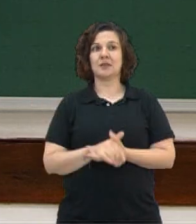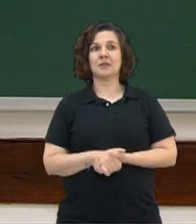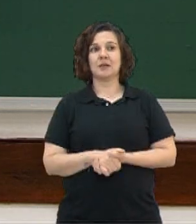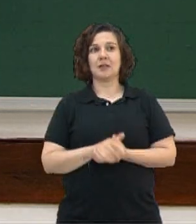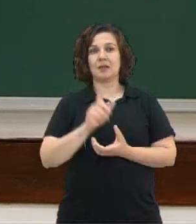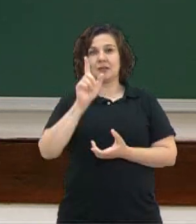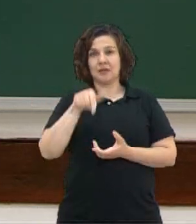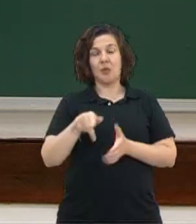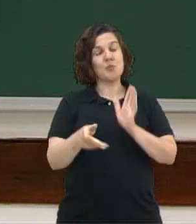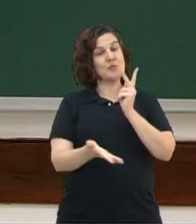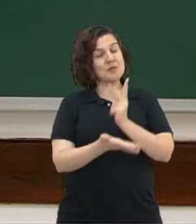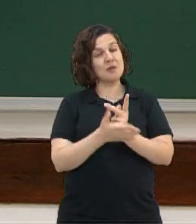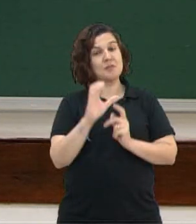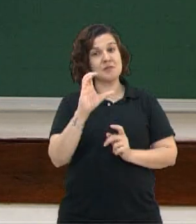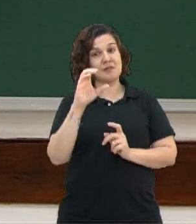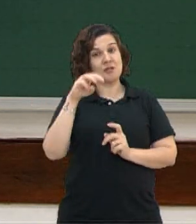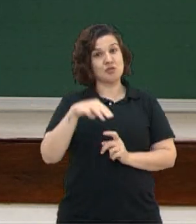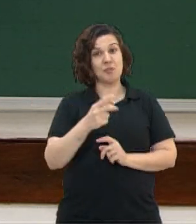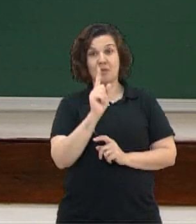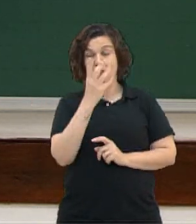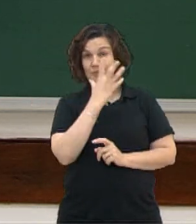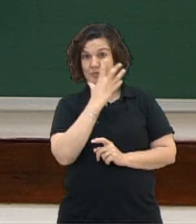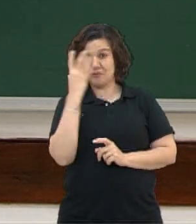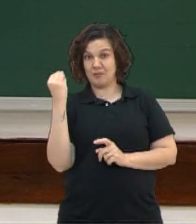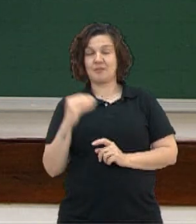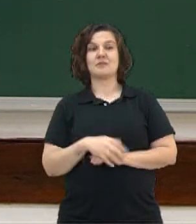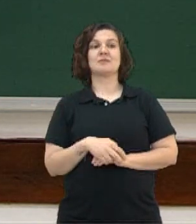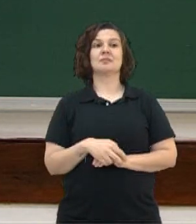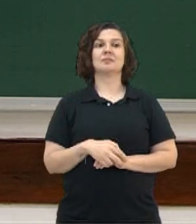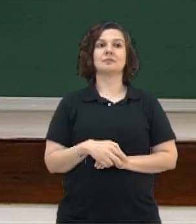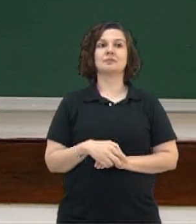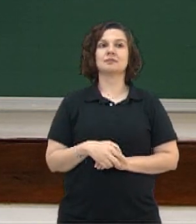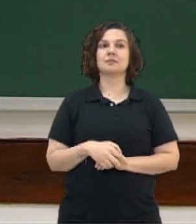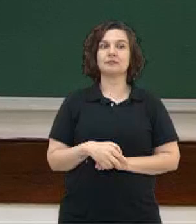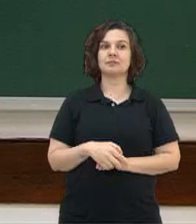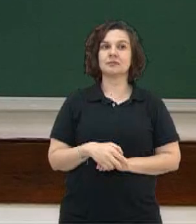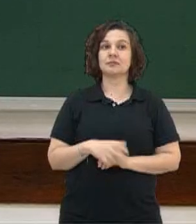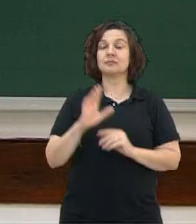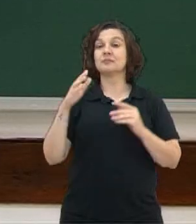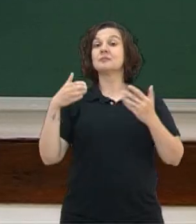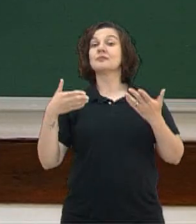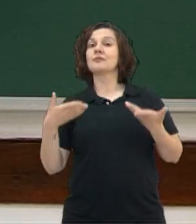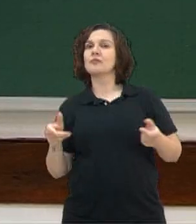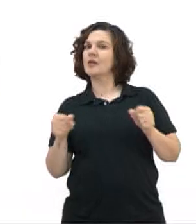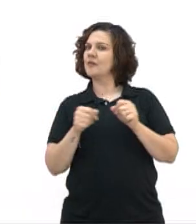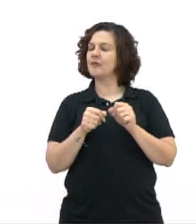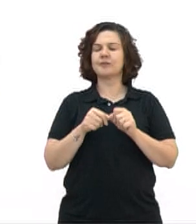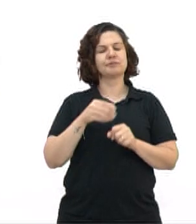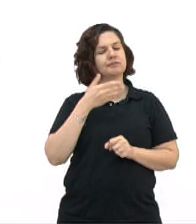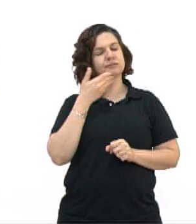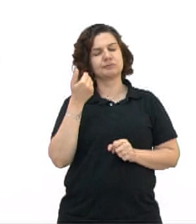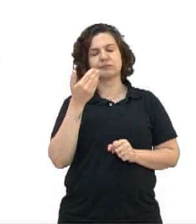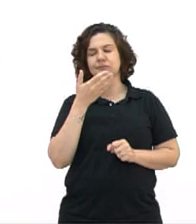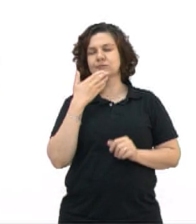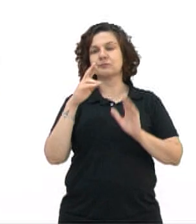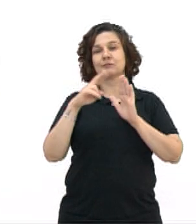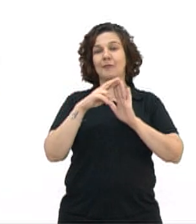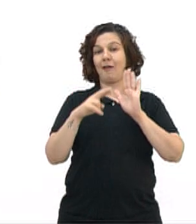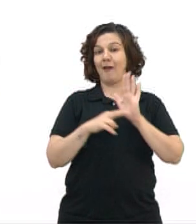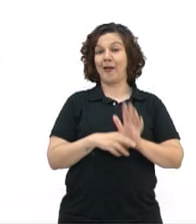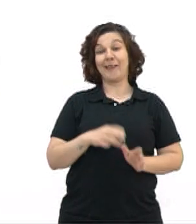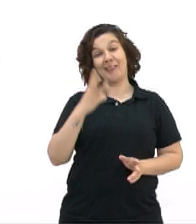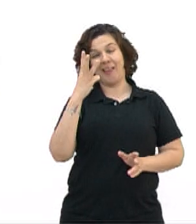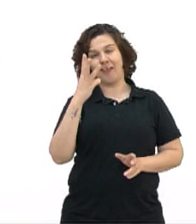medida ali é centímetros. Não esqueça disso. Agora, o que a gente vai ter que fazer? A multiplicação cruzada, a regra